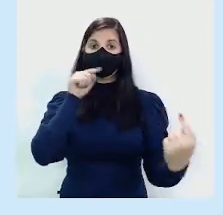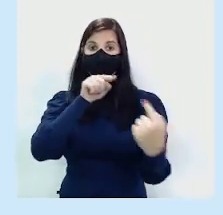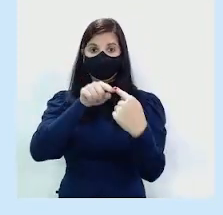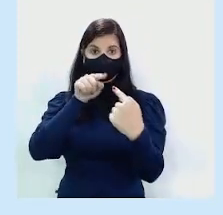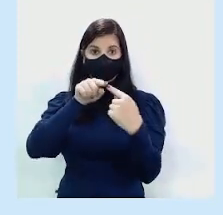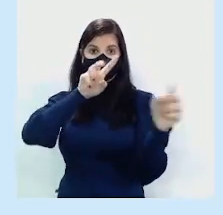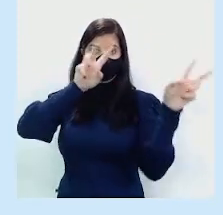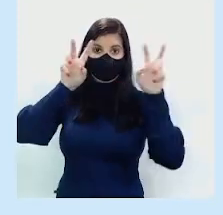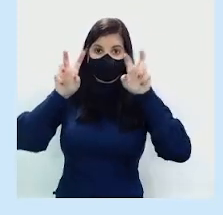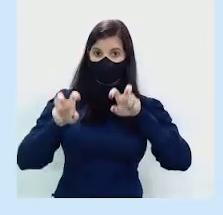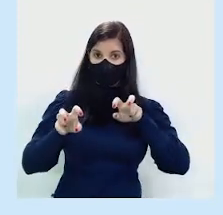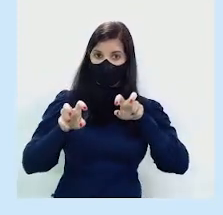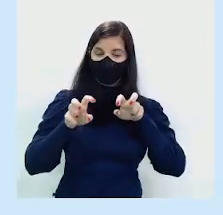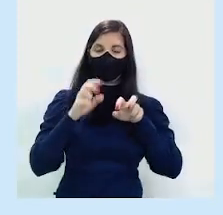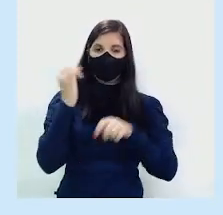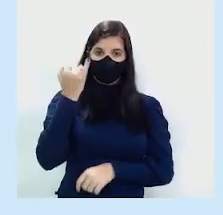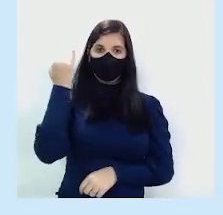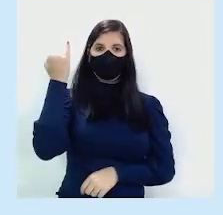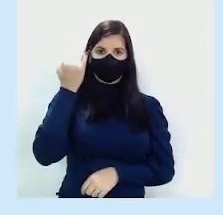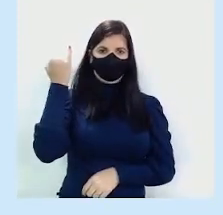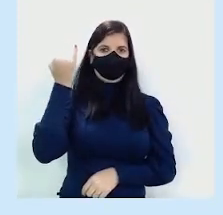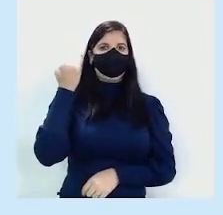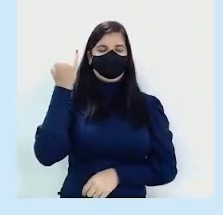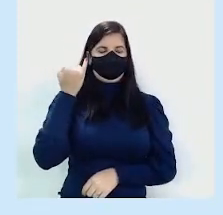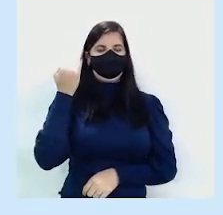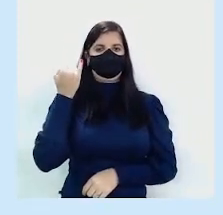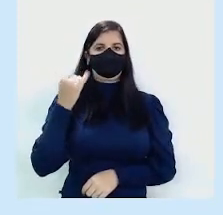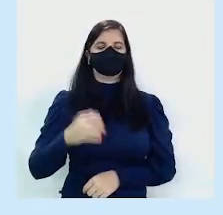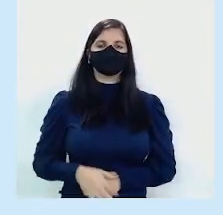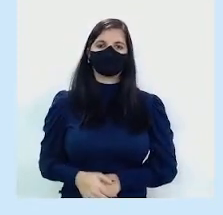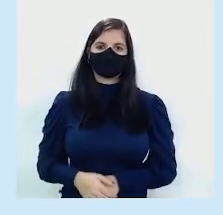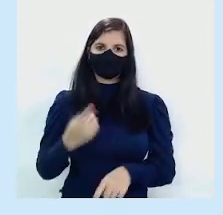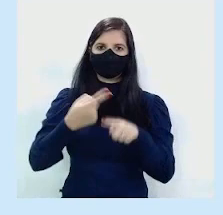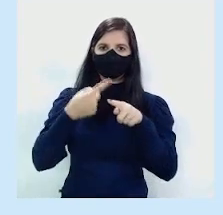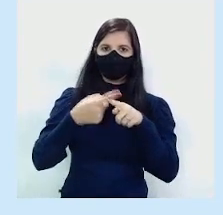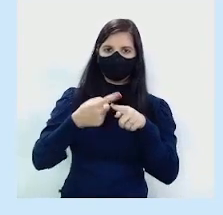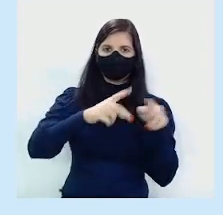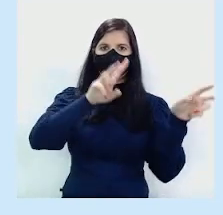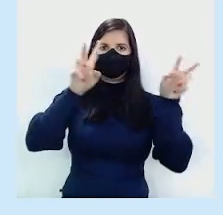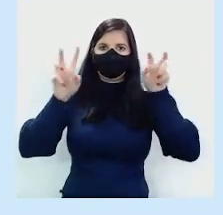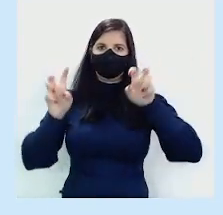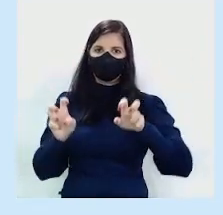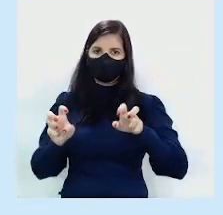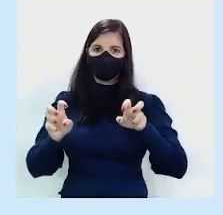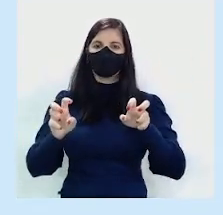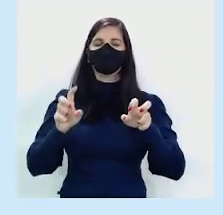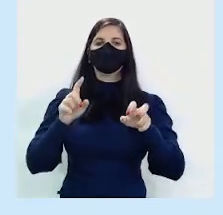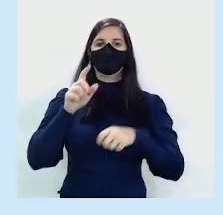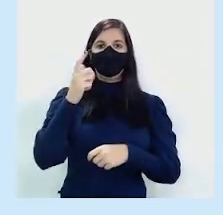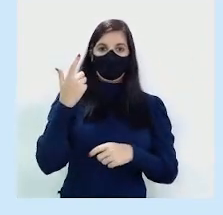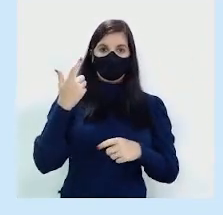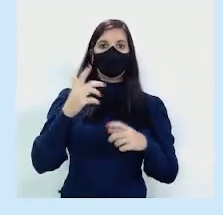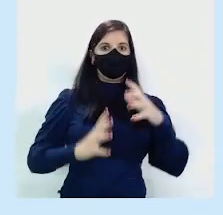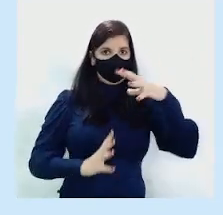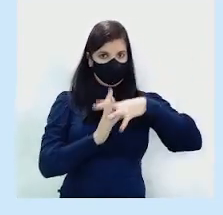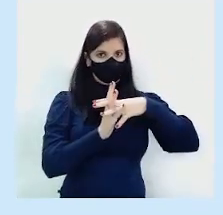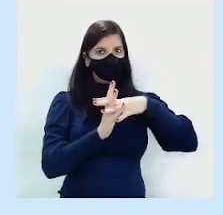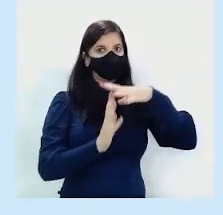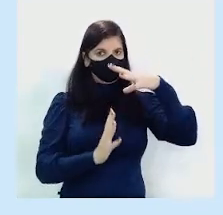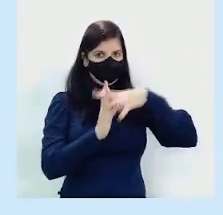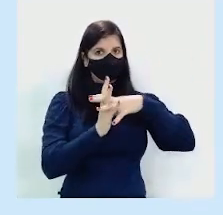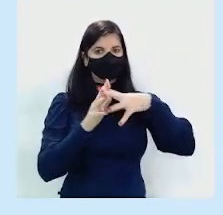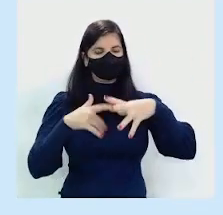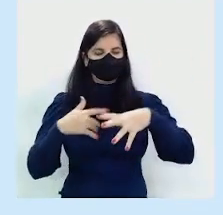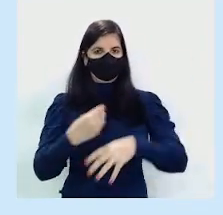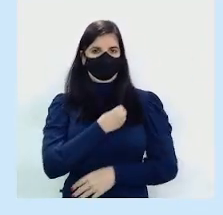tratando de temas essenciais e importantíssimos, porque são temas que vão, de uma certa forma, impactar, chegar na